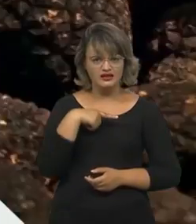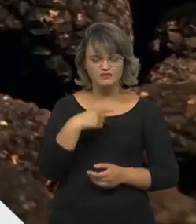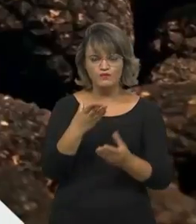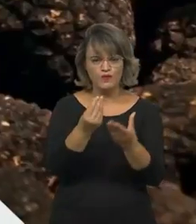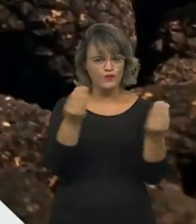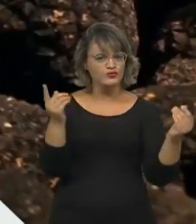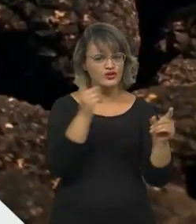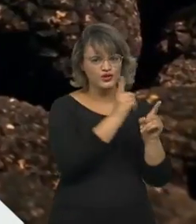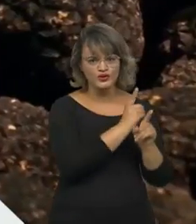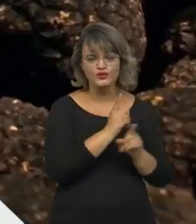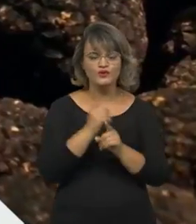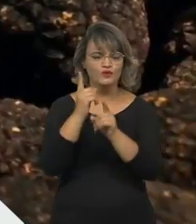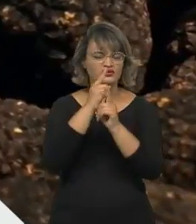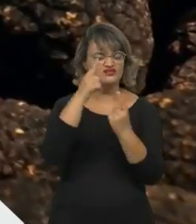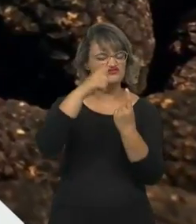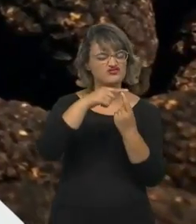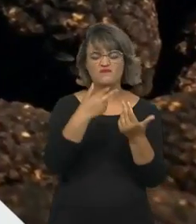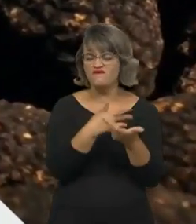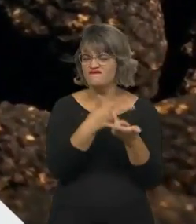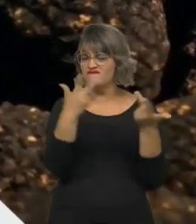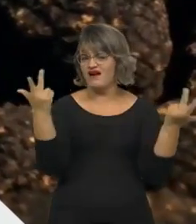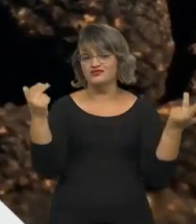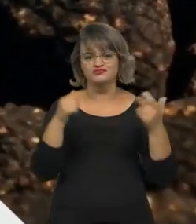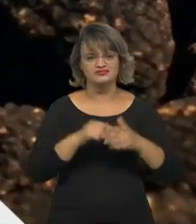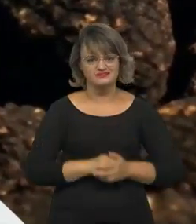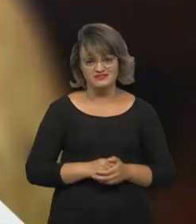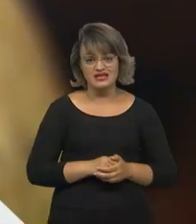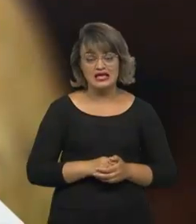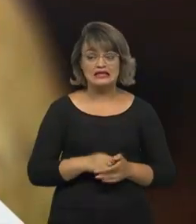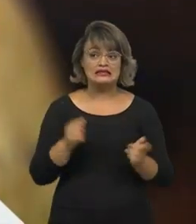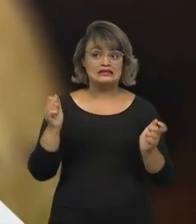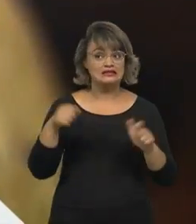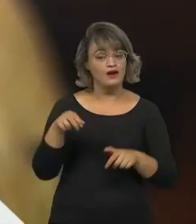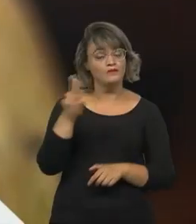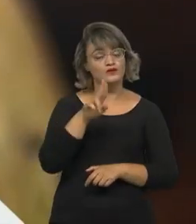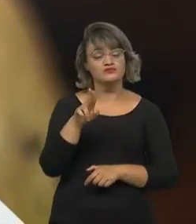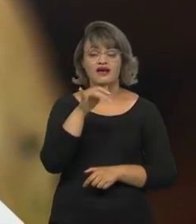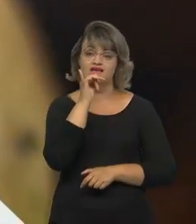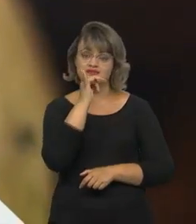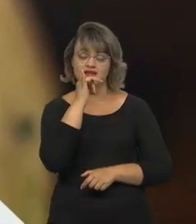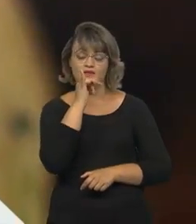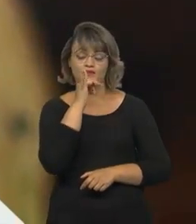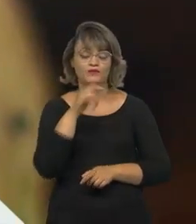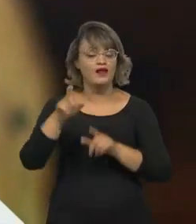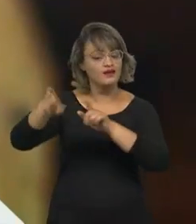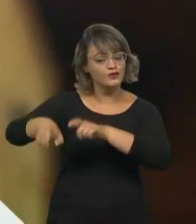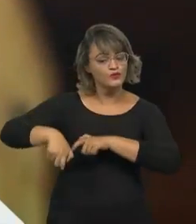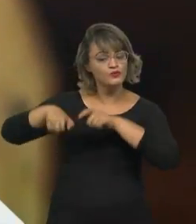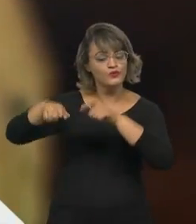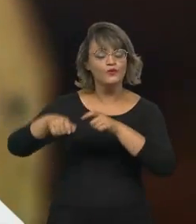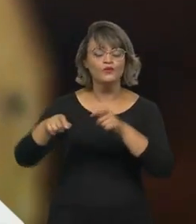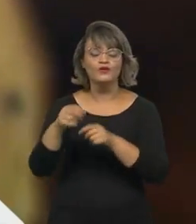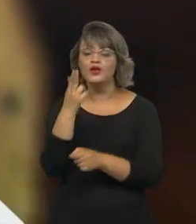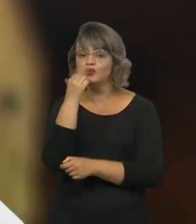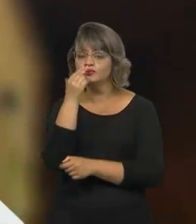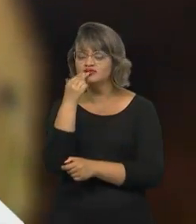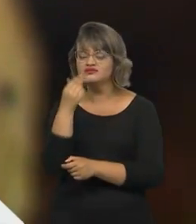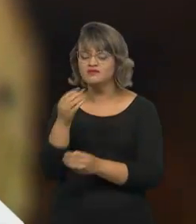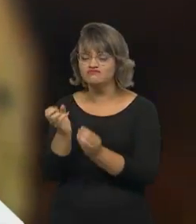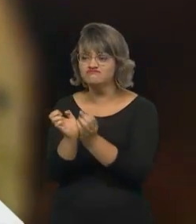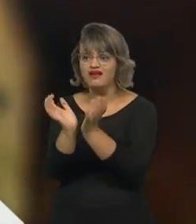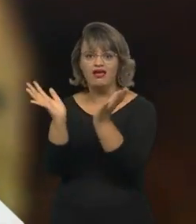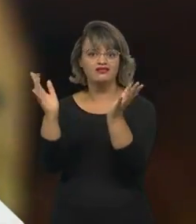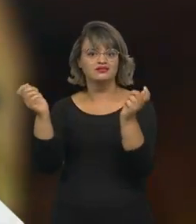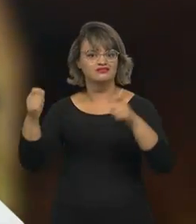o mundo e existem diversas espécies delas. Os fungos podem ser utilizados na agricultura, ajudando na nutrição